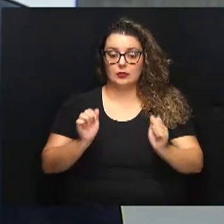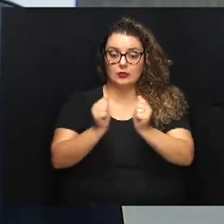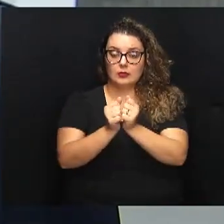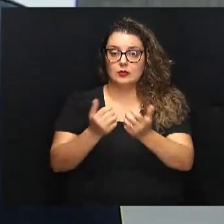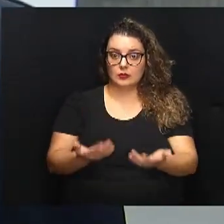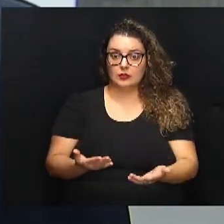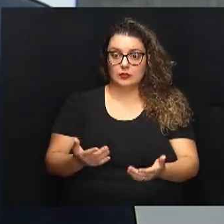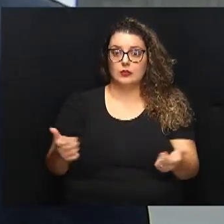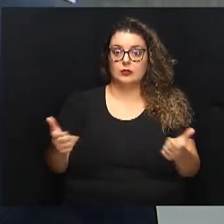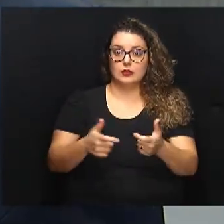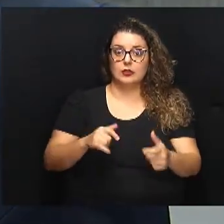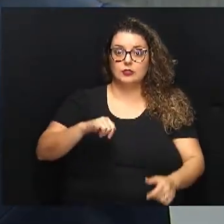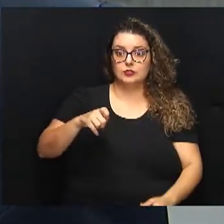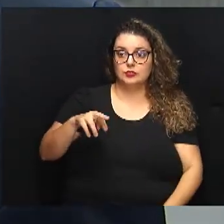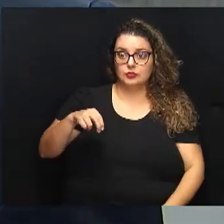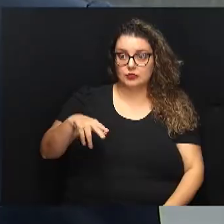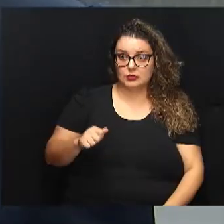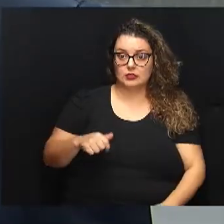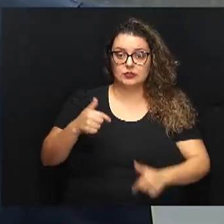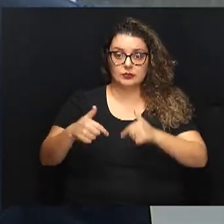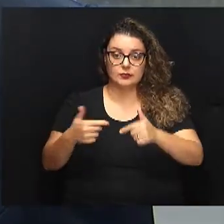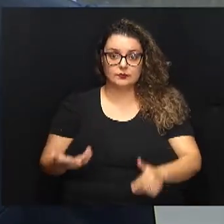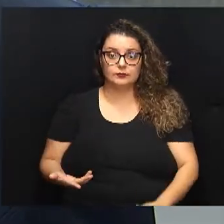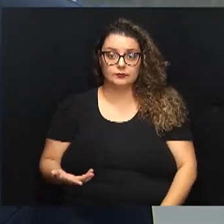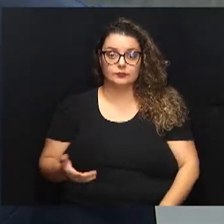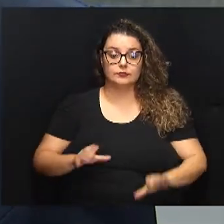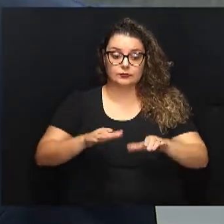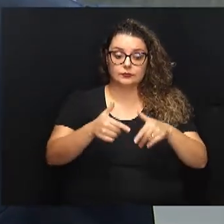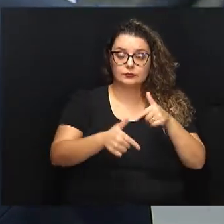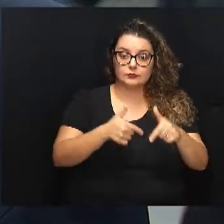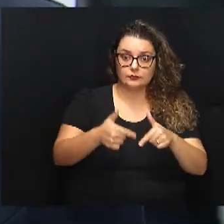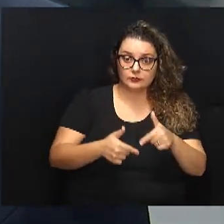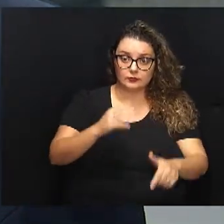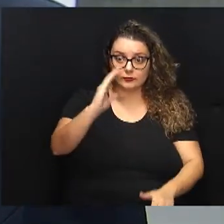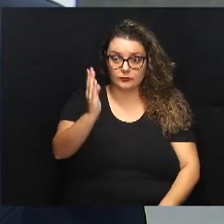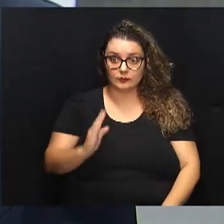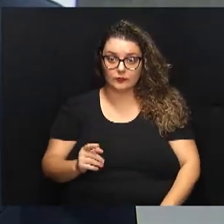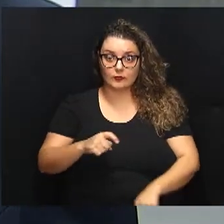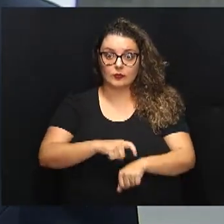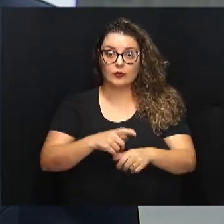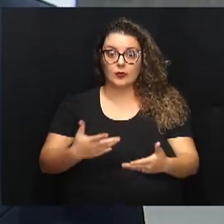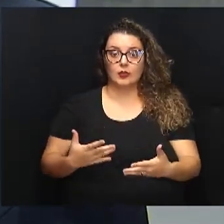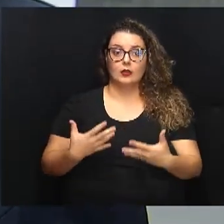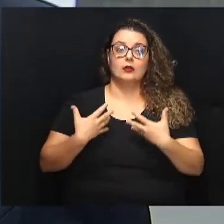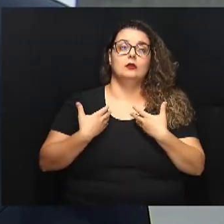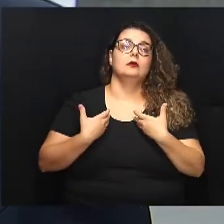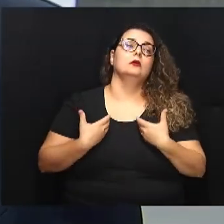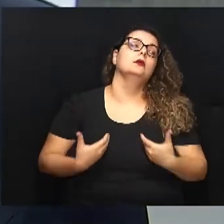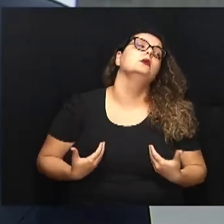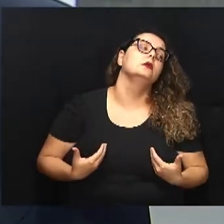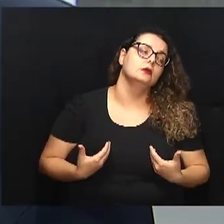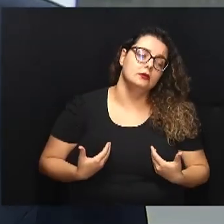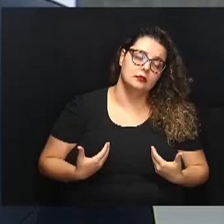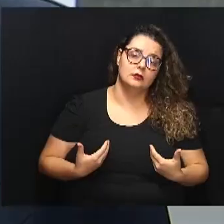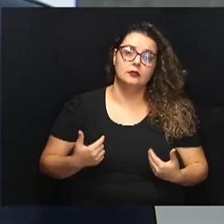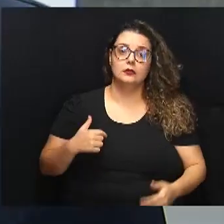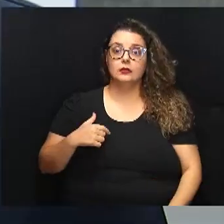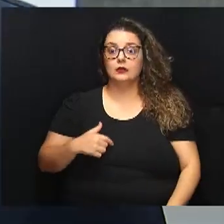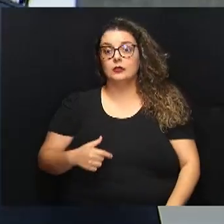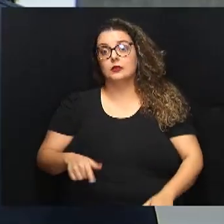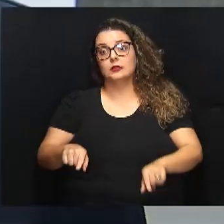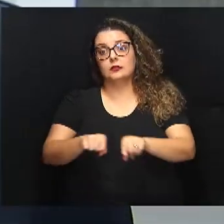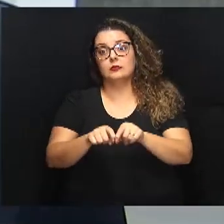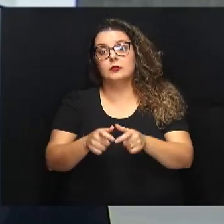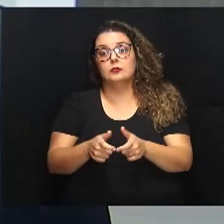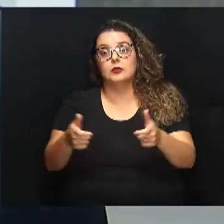de jornada de trabalho. A classe trabalhadora brasileira está numa situação de exaustão. Não é à toa que também se ampliou